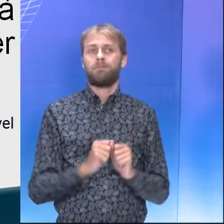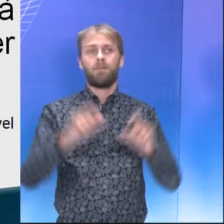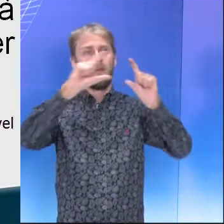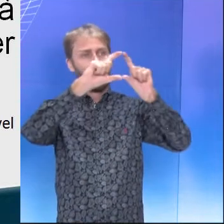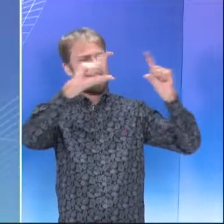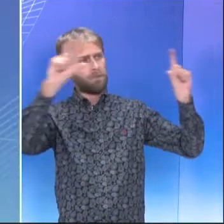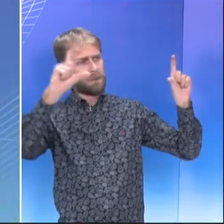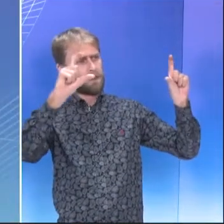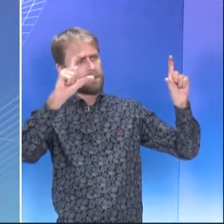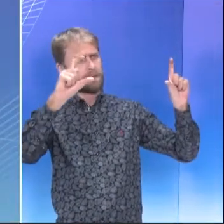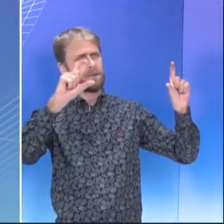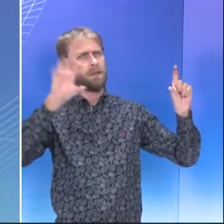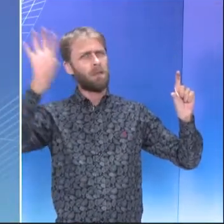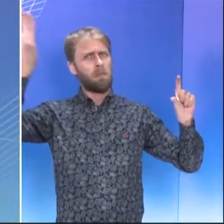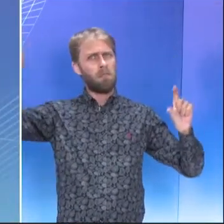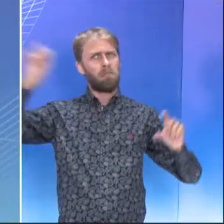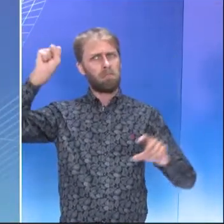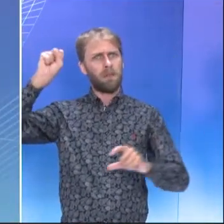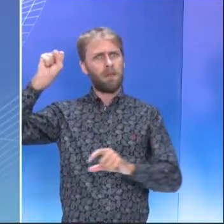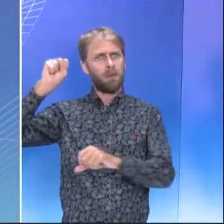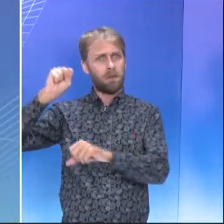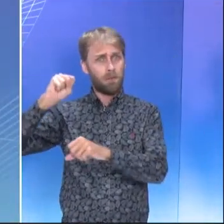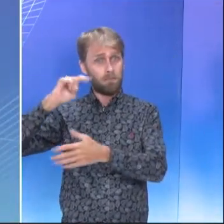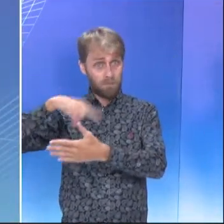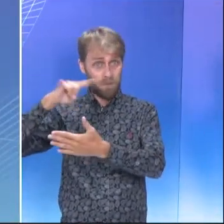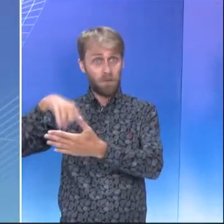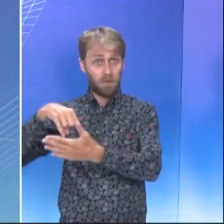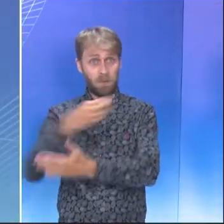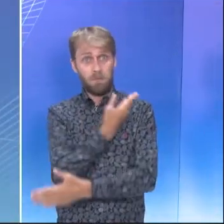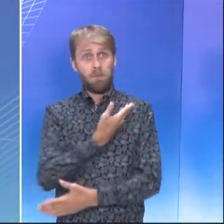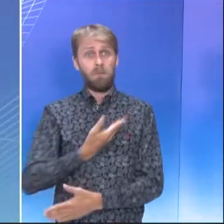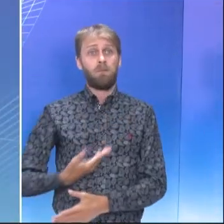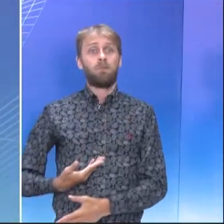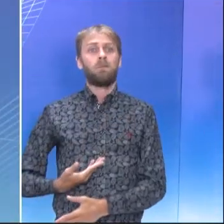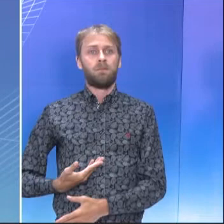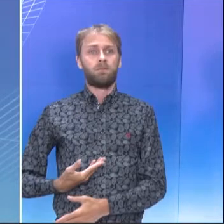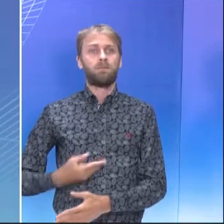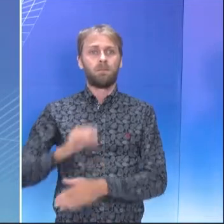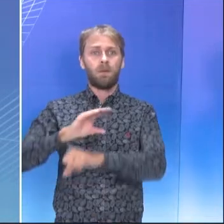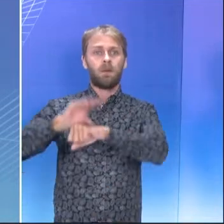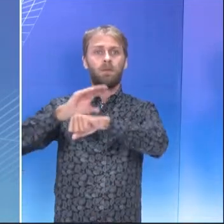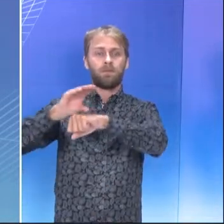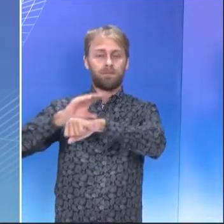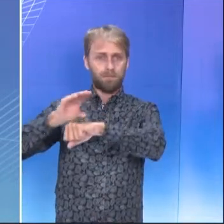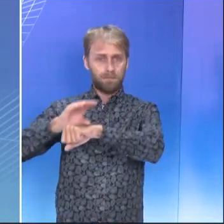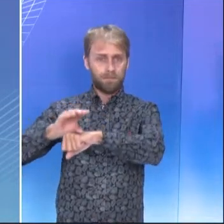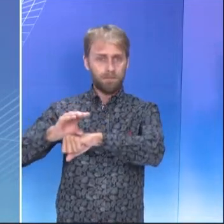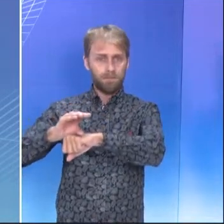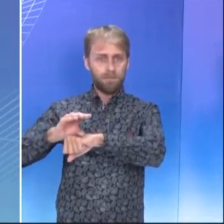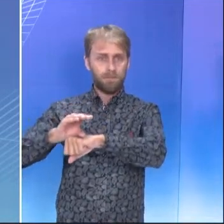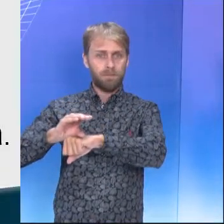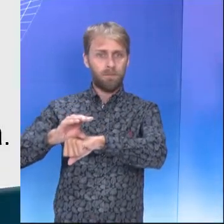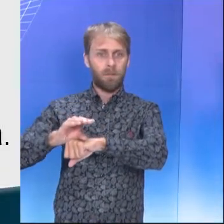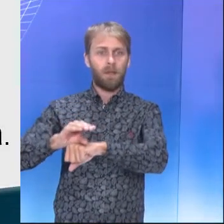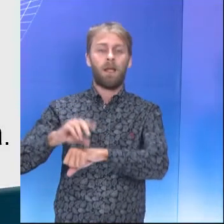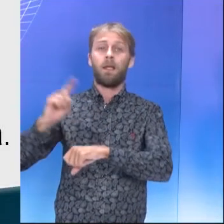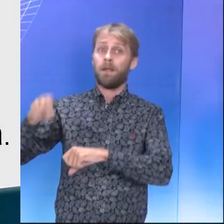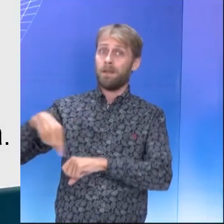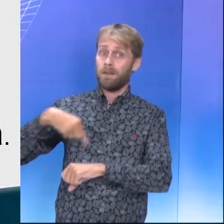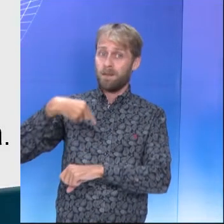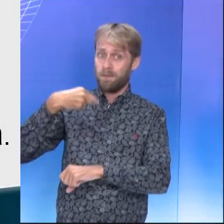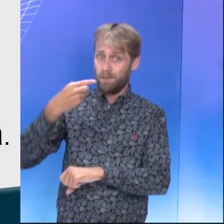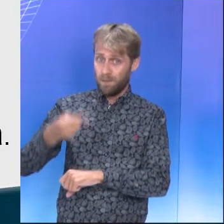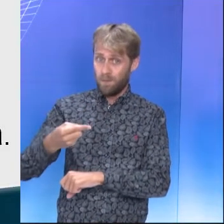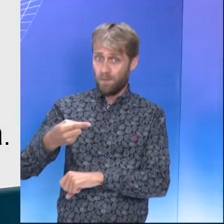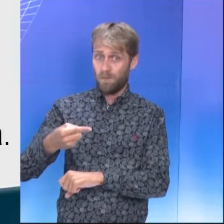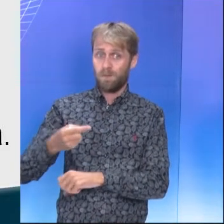uma afirmação retirada de um texto, de um documento público, que é a Constituição. Aí, na frase seguinte, vai fazer